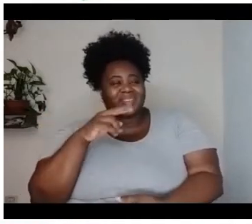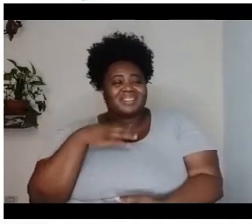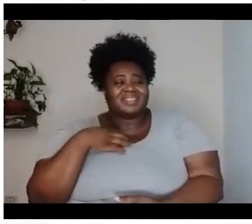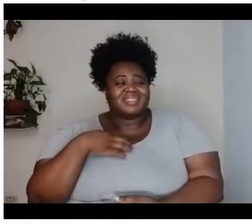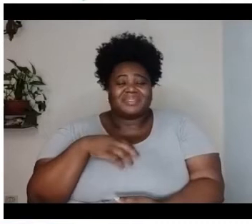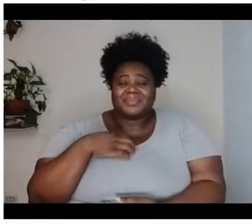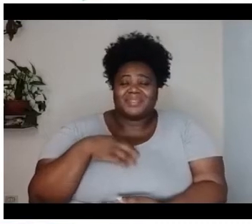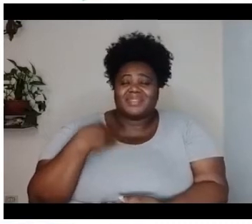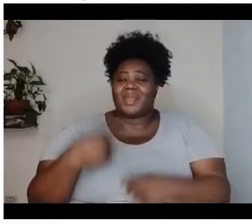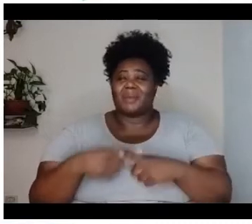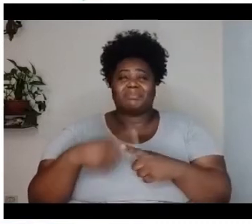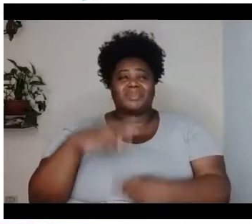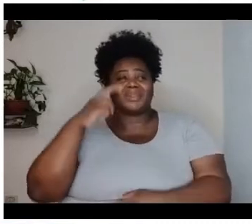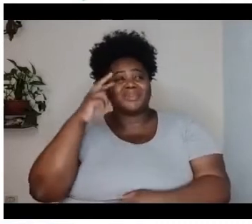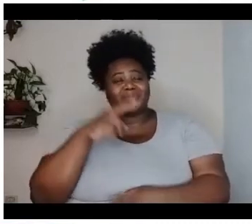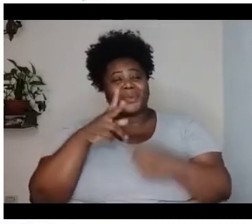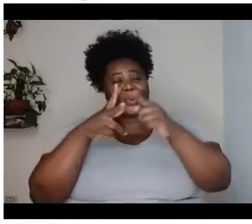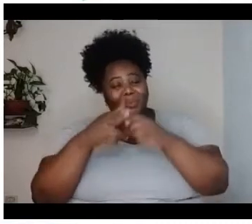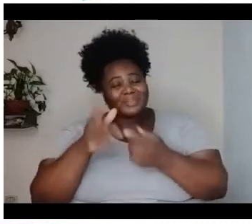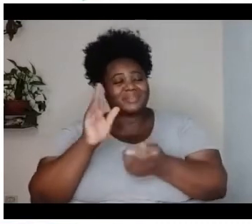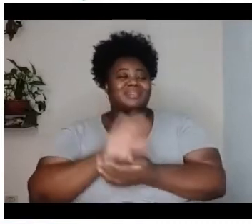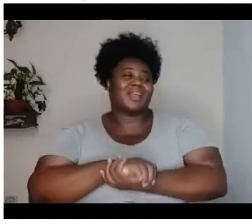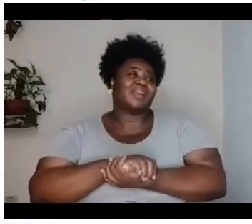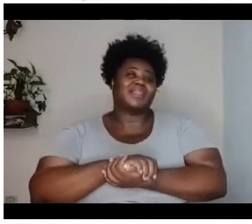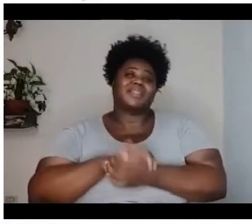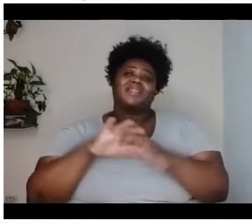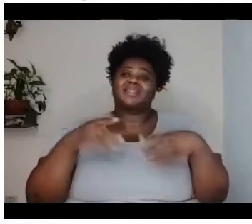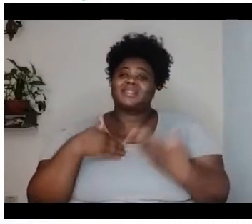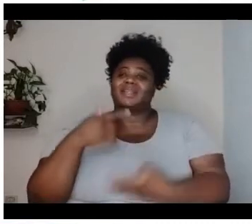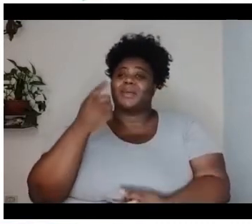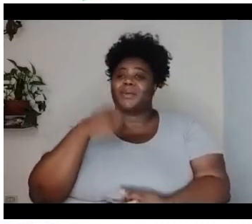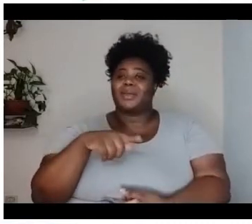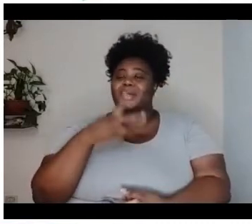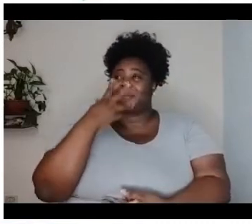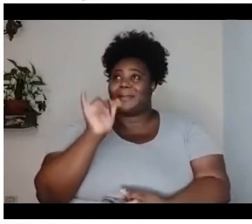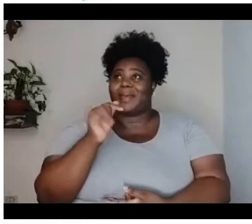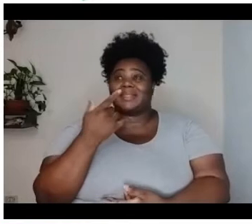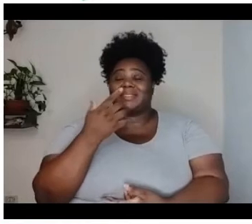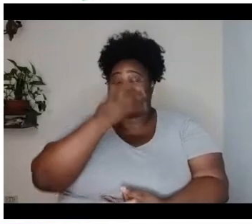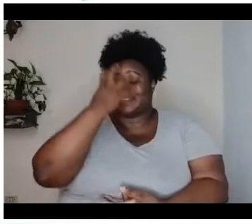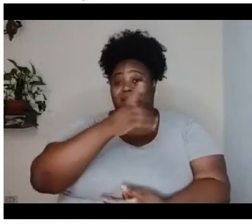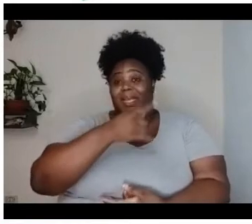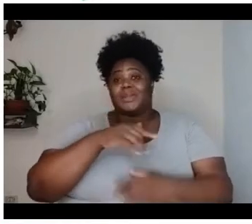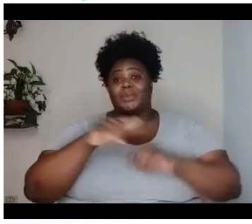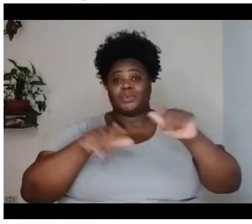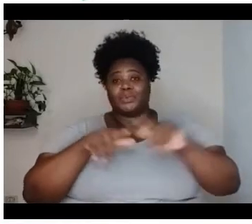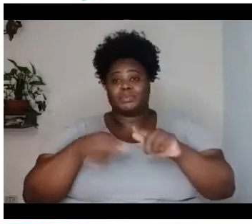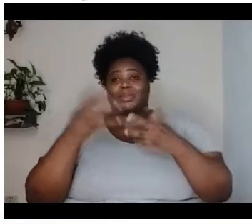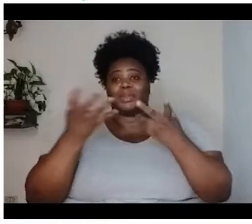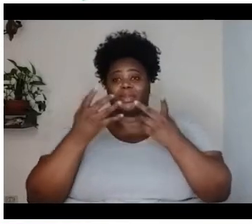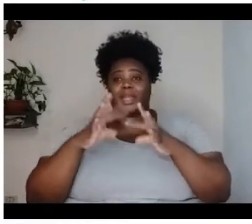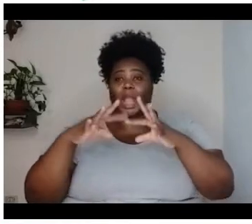eu não choreei a ponta da fita? Então, eu sou meio paranoica com essa questão de que eu quero tudo